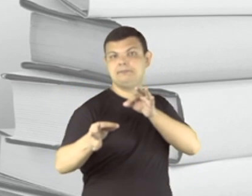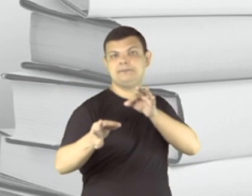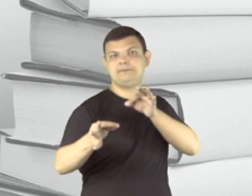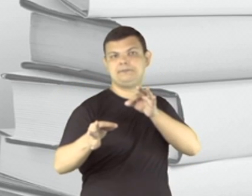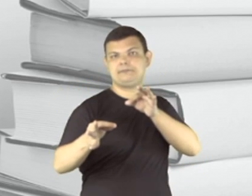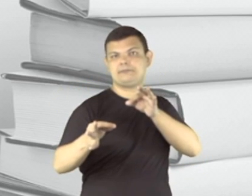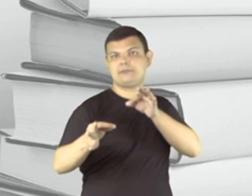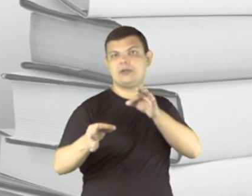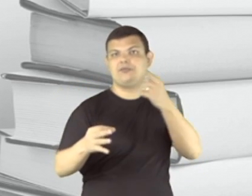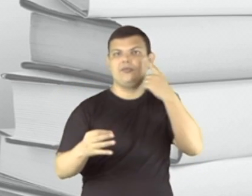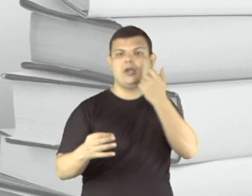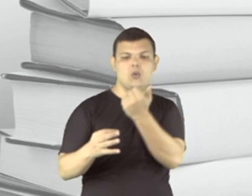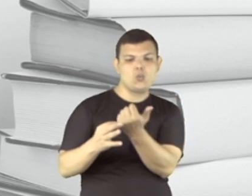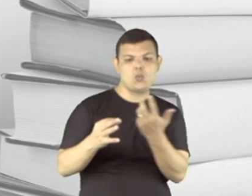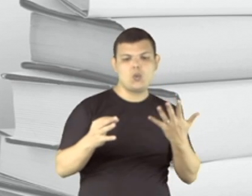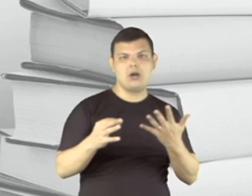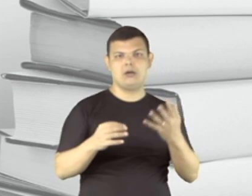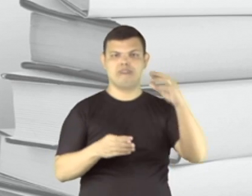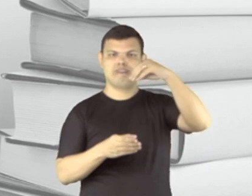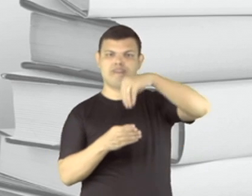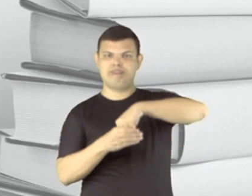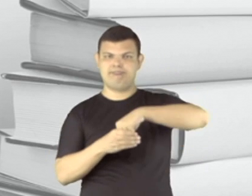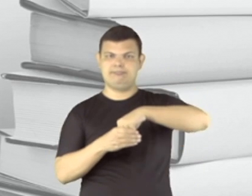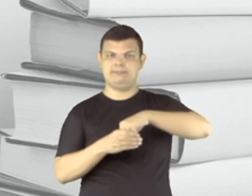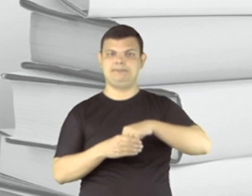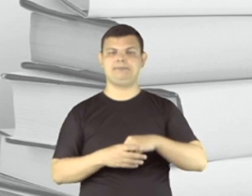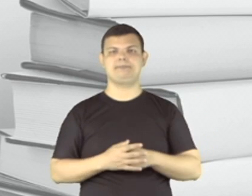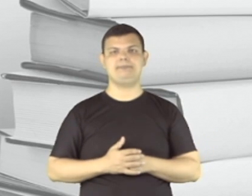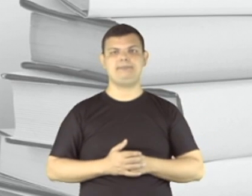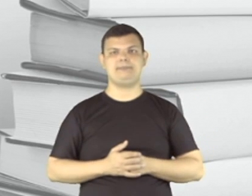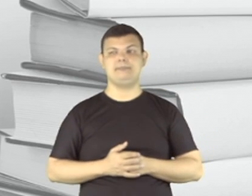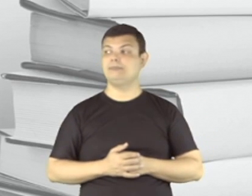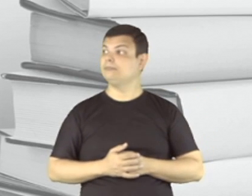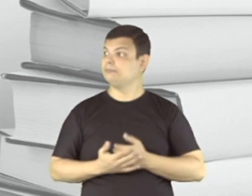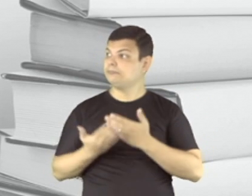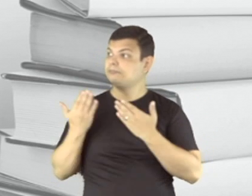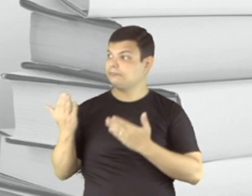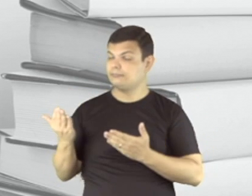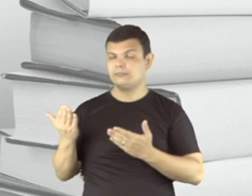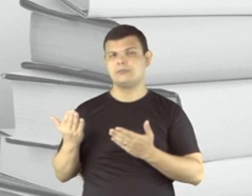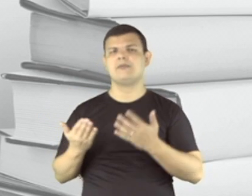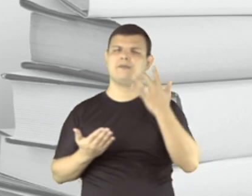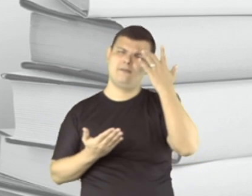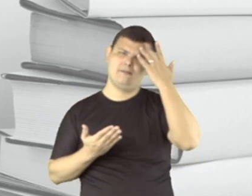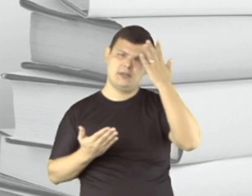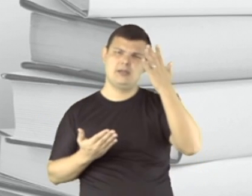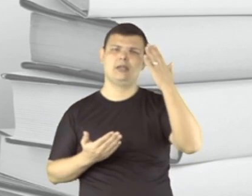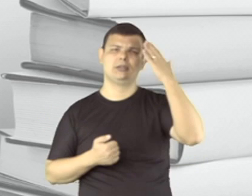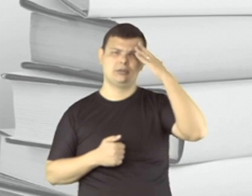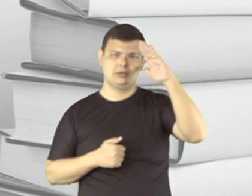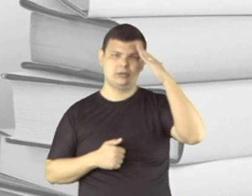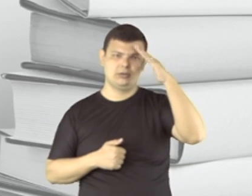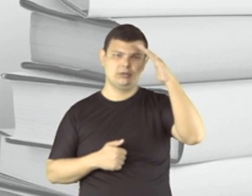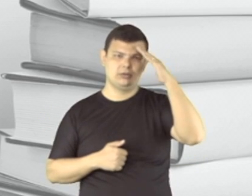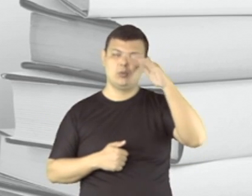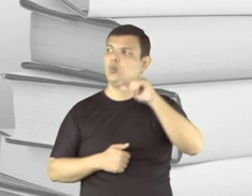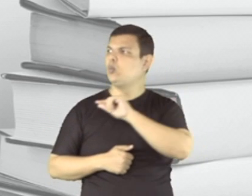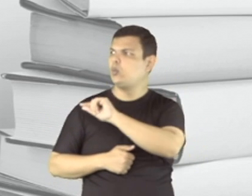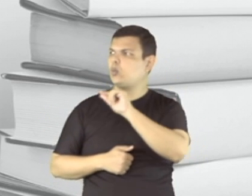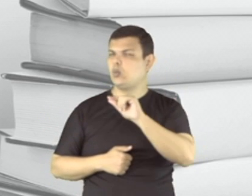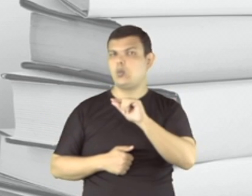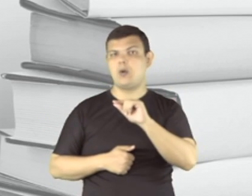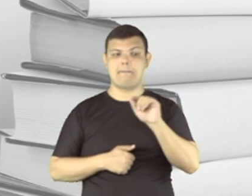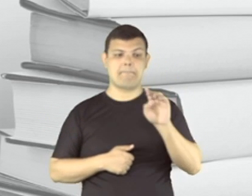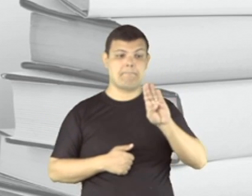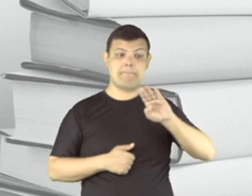a espessura dessa figura aqui. Então, desta forma, fica bem fácil nós compreendermos o que é uma